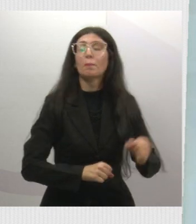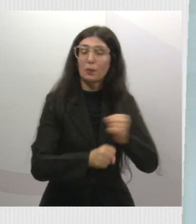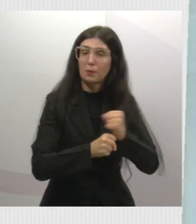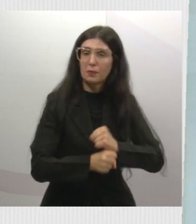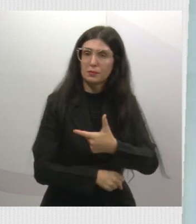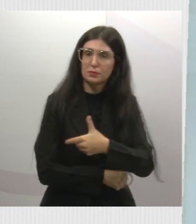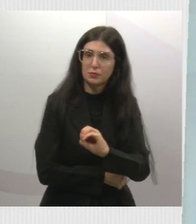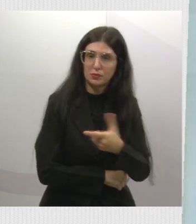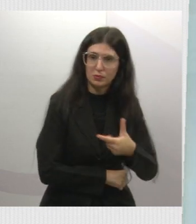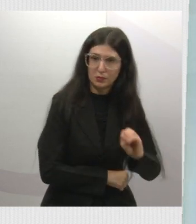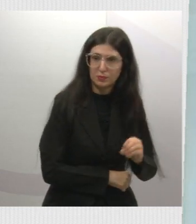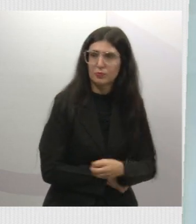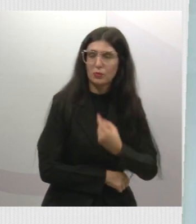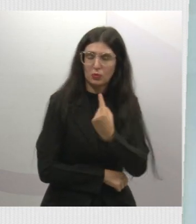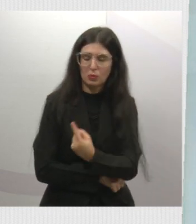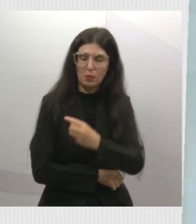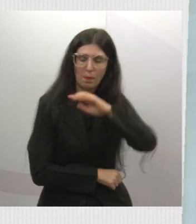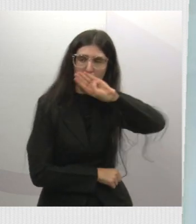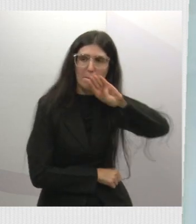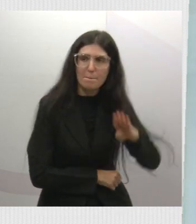ano 2020,